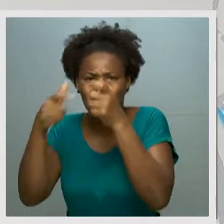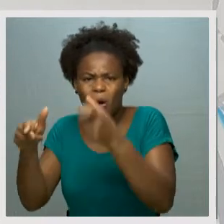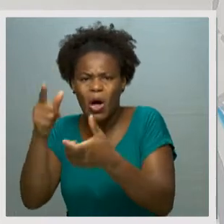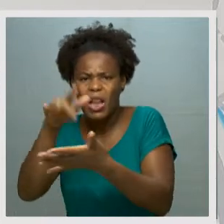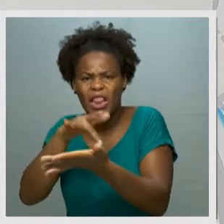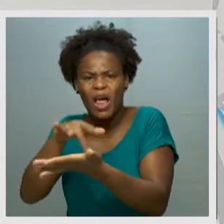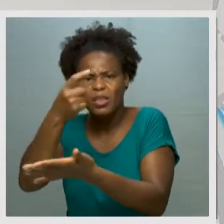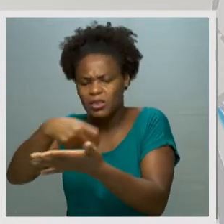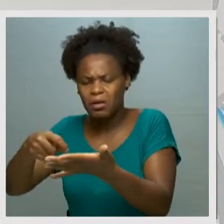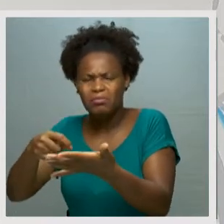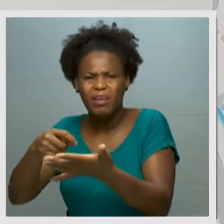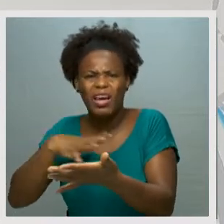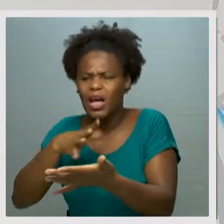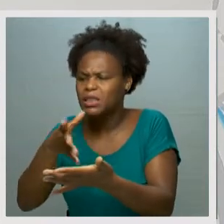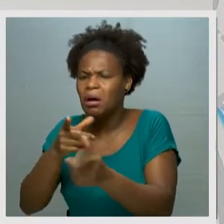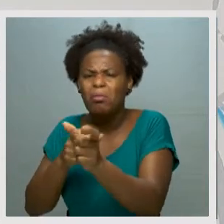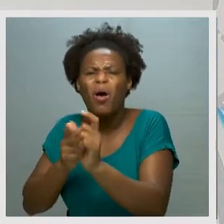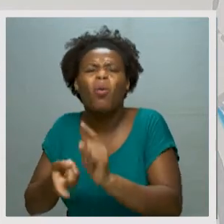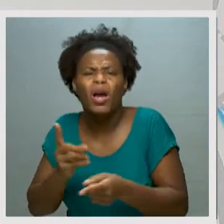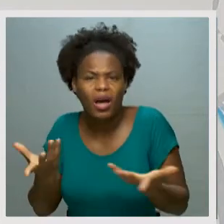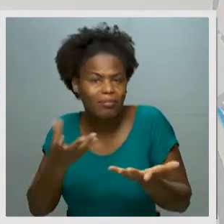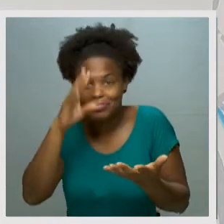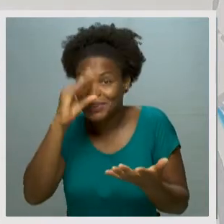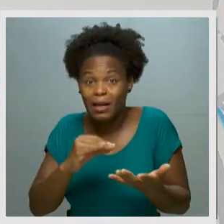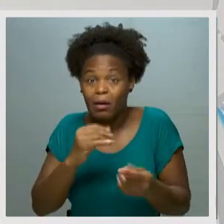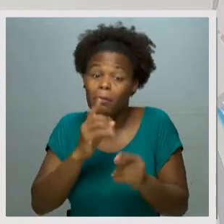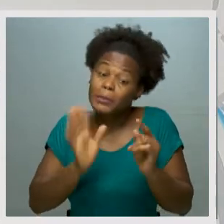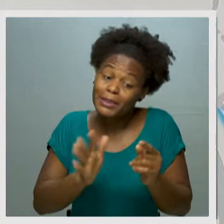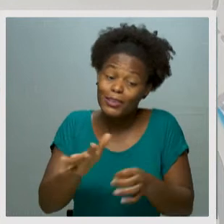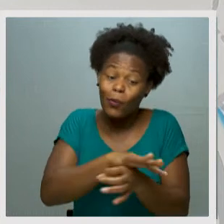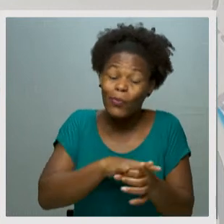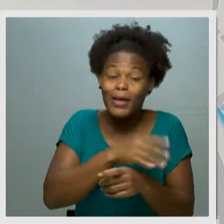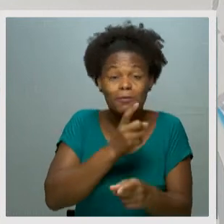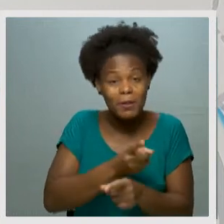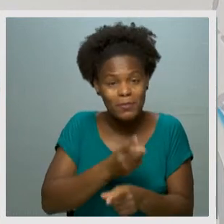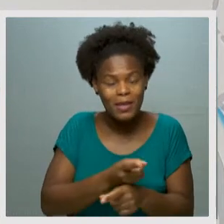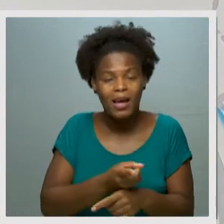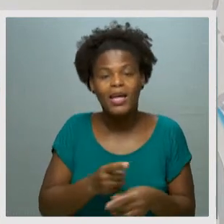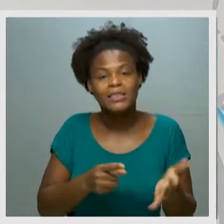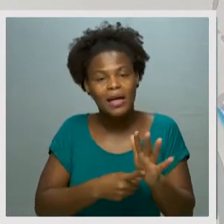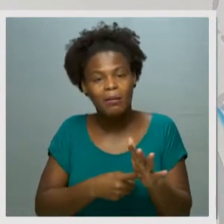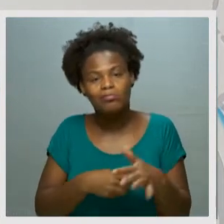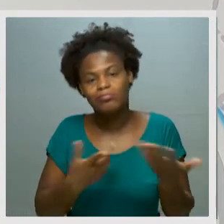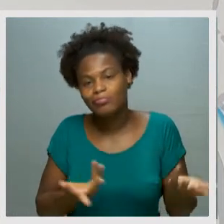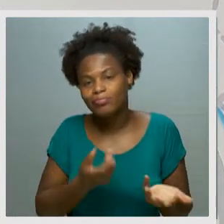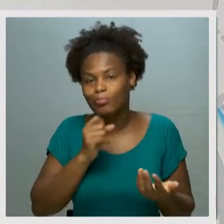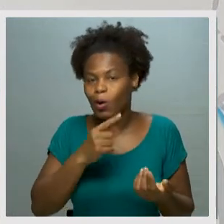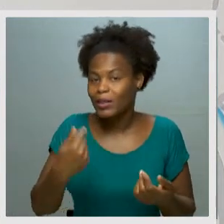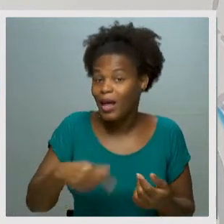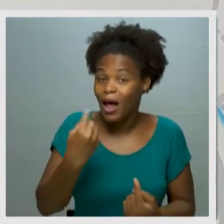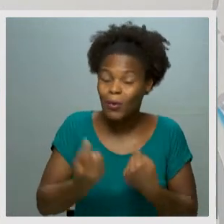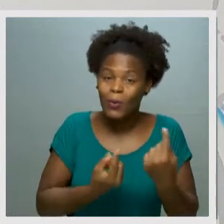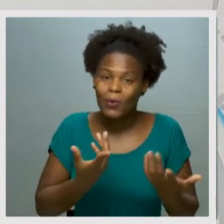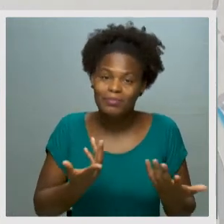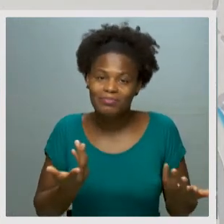palavra. Mas se nós estamos inseridos no mesmo contexto, mesmo se não no mesmo contexto, mas termos uma